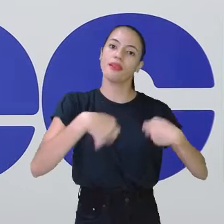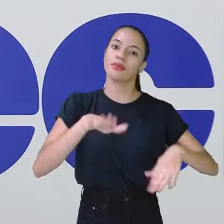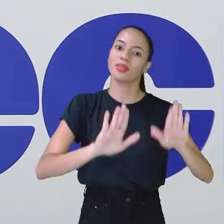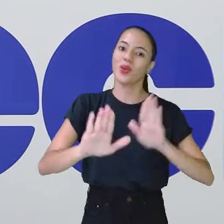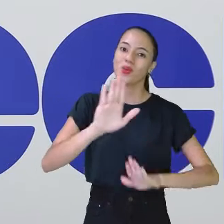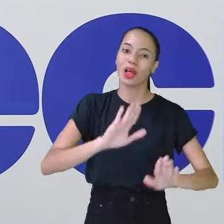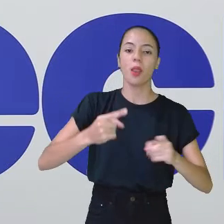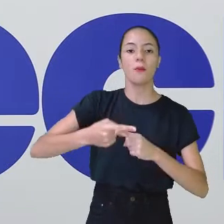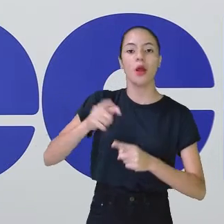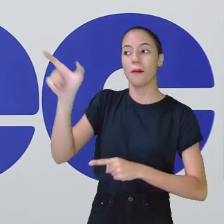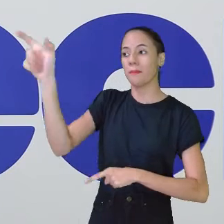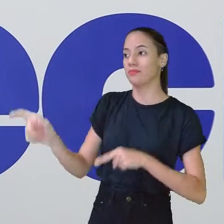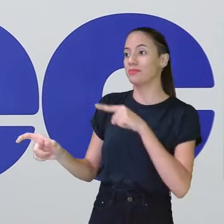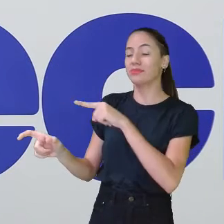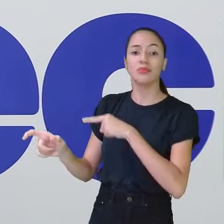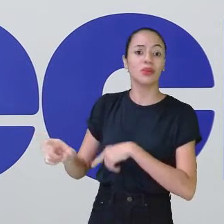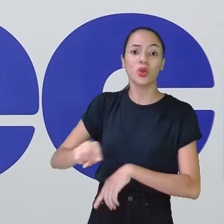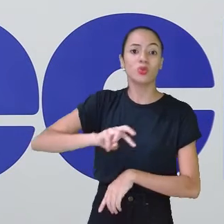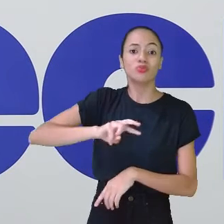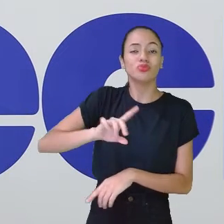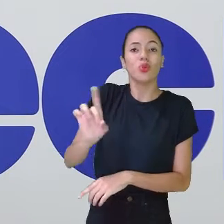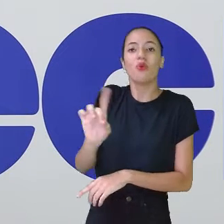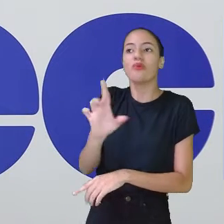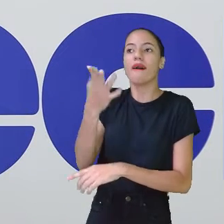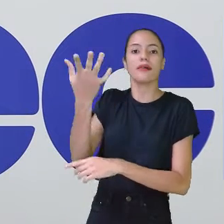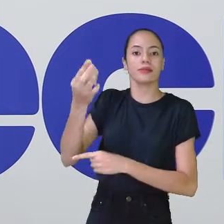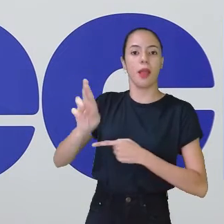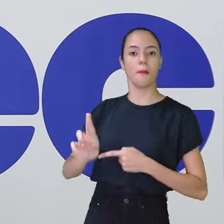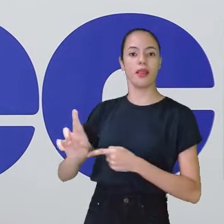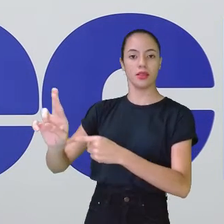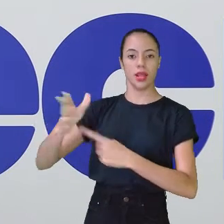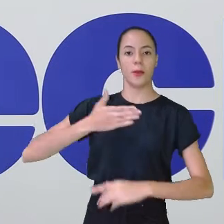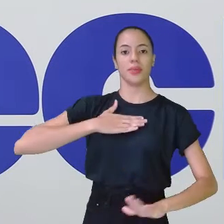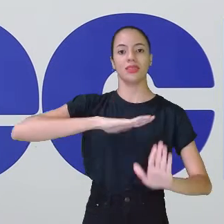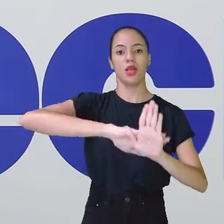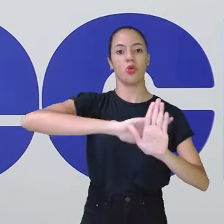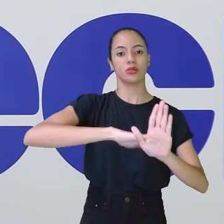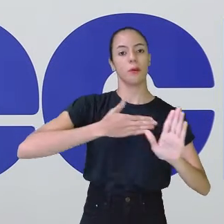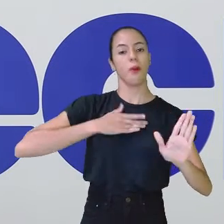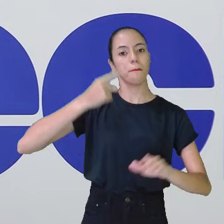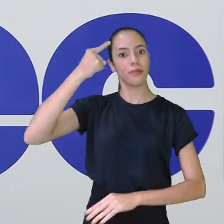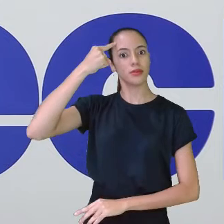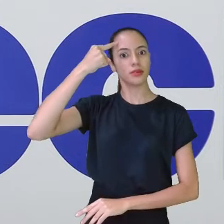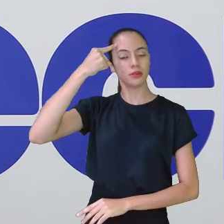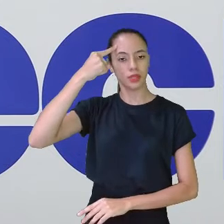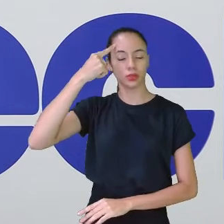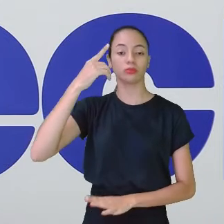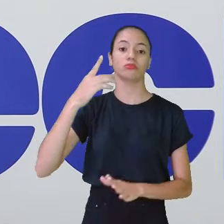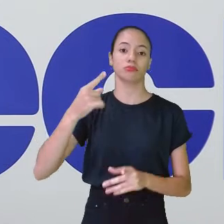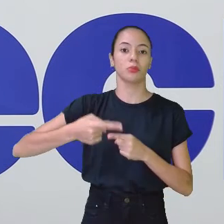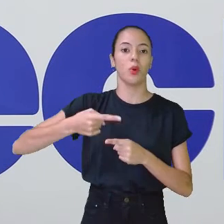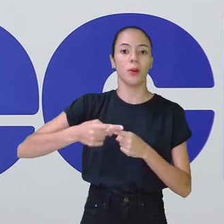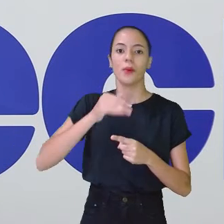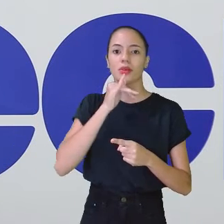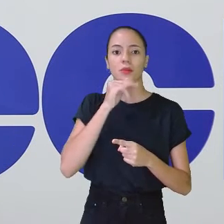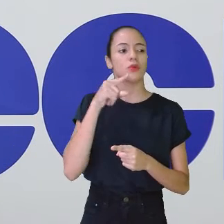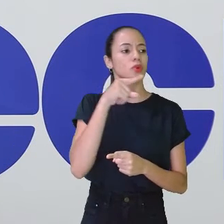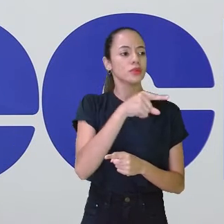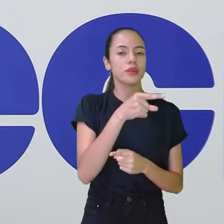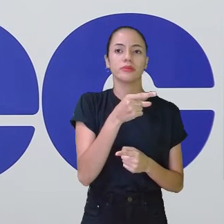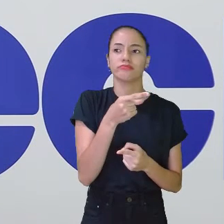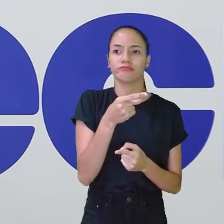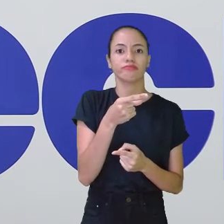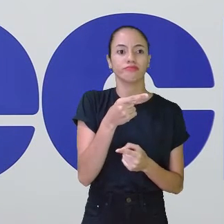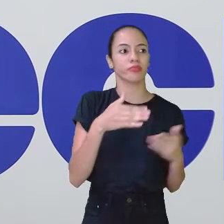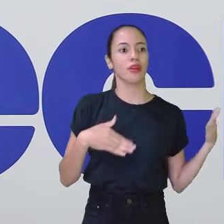forma igual. Quando ele está ali naquele processo eleitoral, tudo bem, conversou com você e deu dinheiro, mas só que quando ele elege, professora, você vai encontrar ele no gabinete, não encontra não,